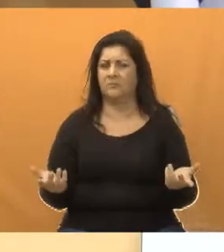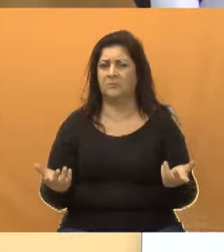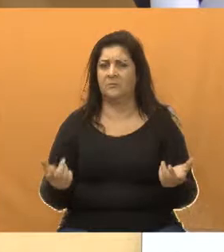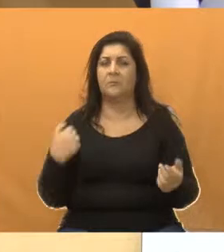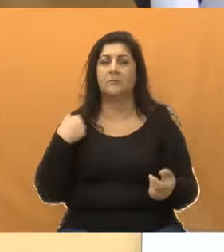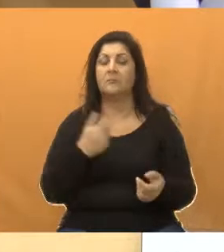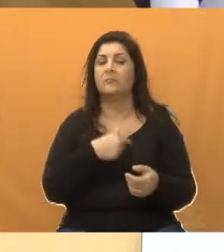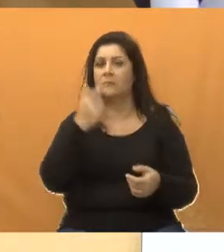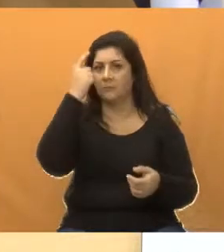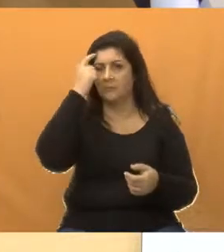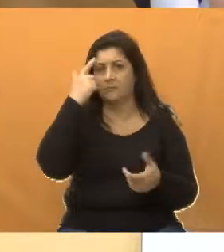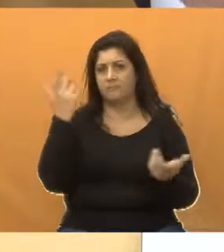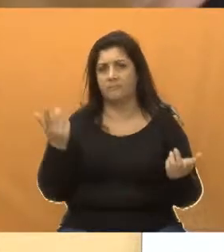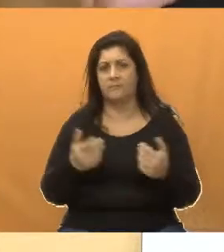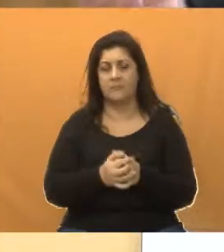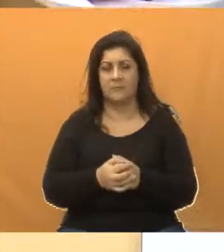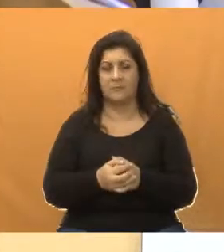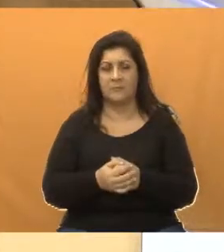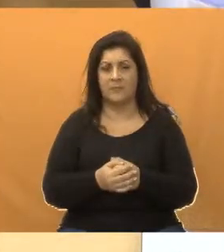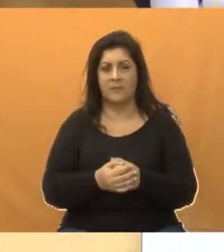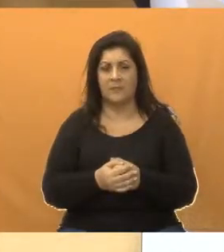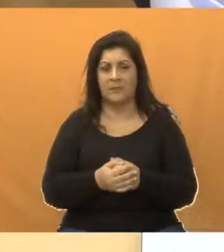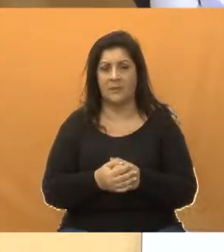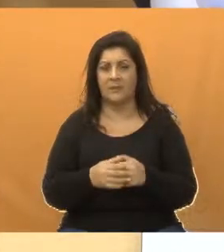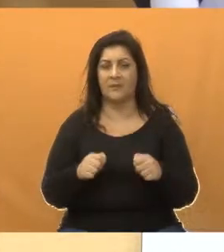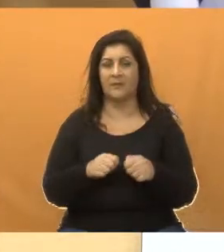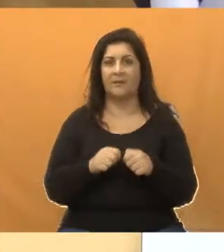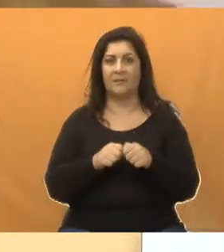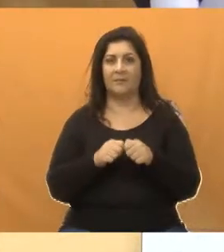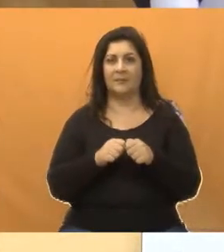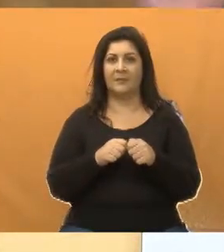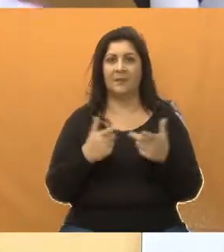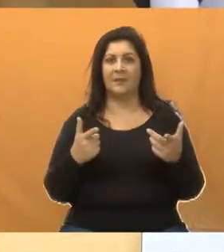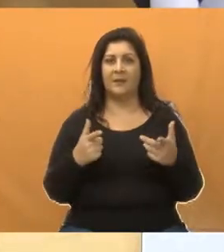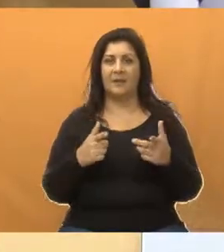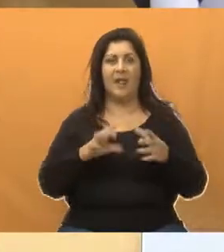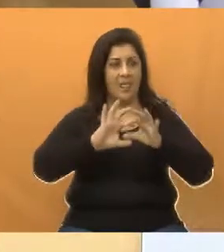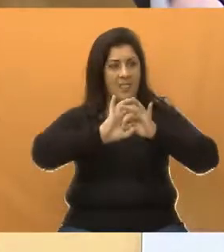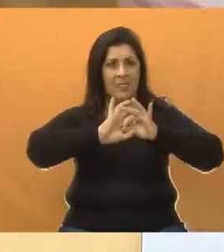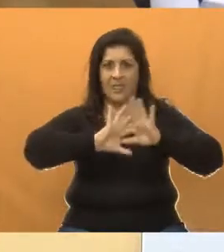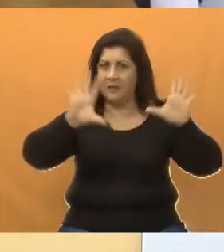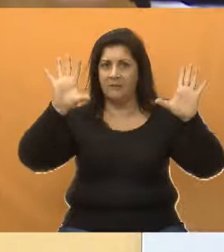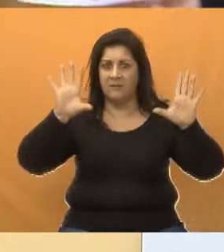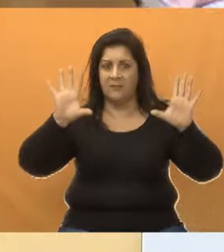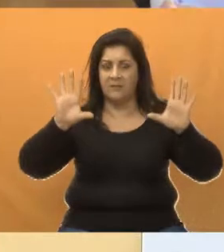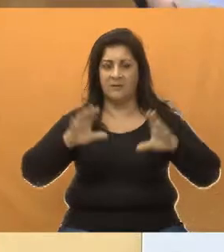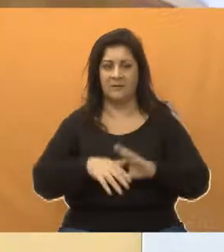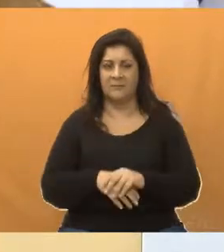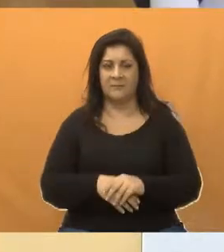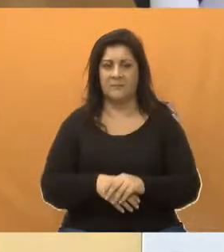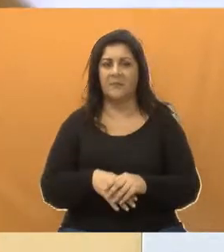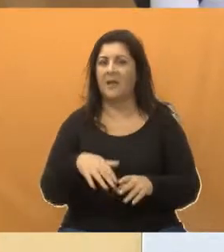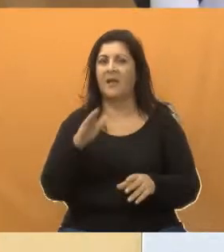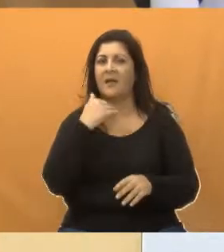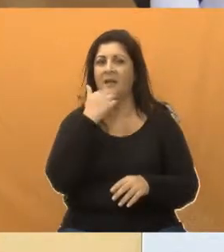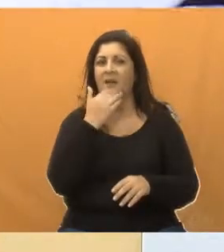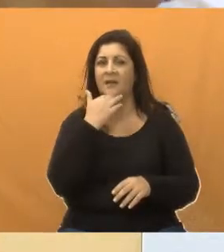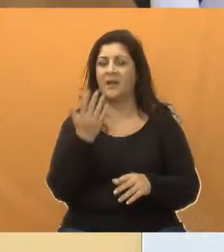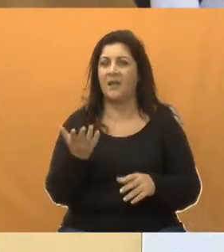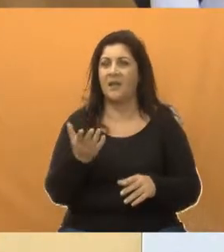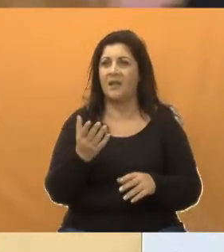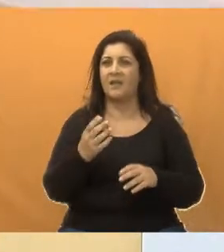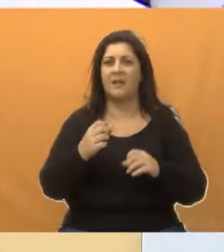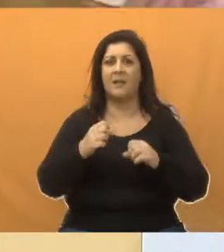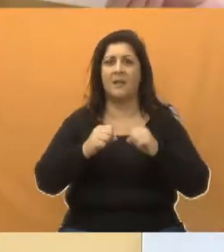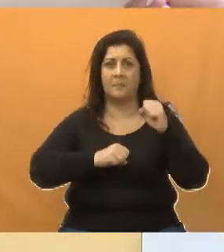nós temos que colocar. Será que nós vamos abrir aqui, como se diz lá em Minas, abrir a porteira e fazer com que os órgãos